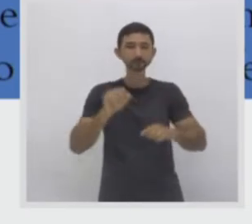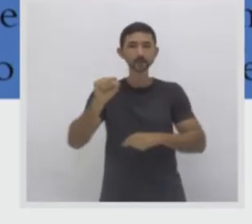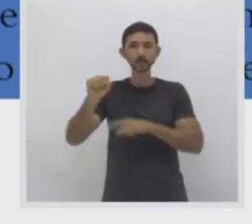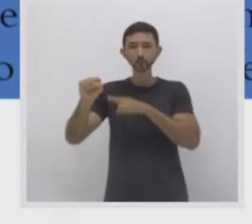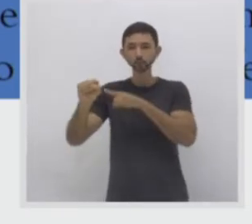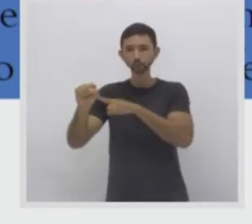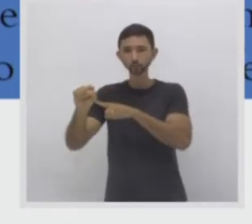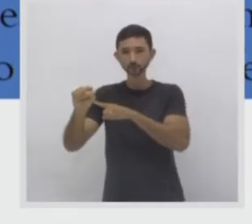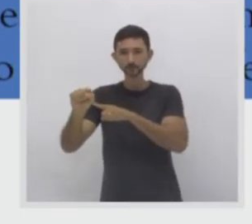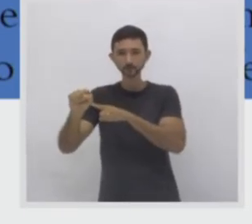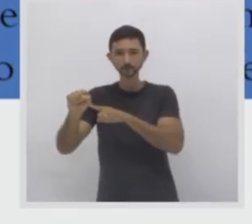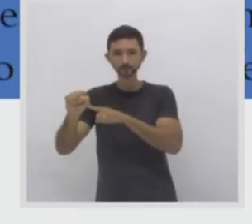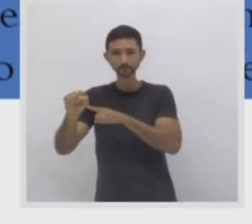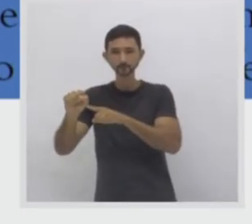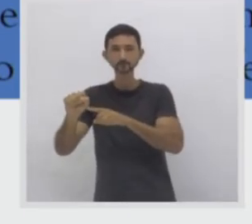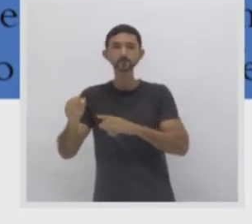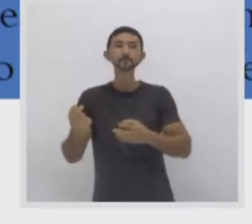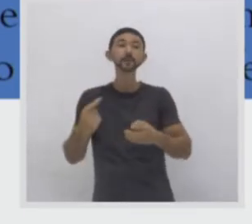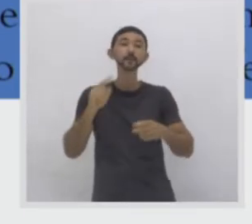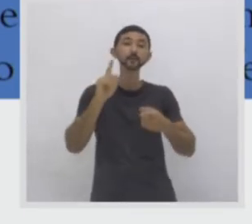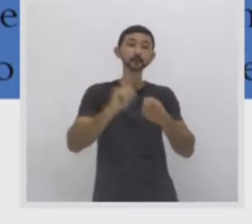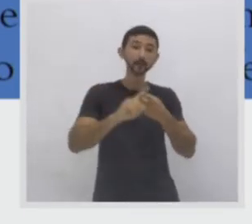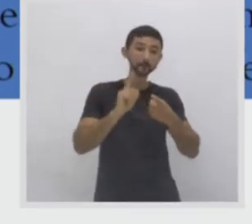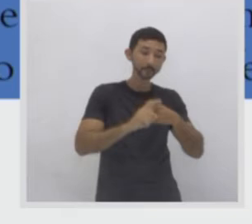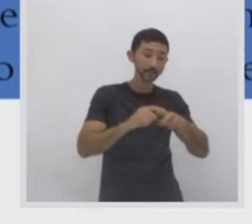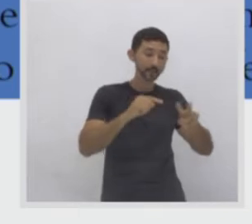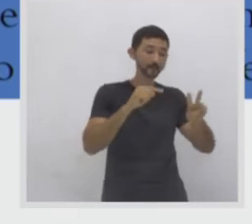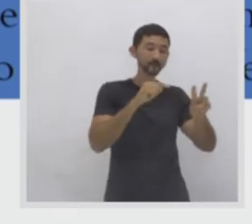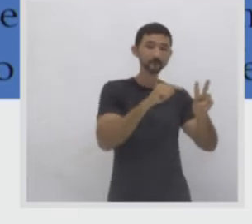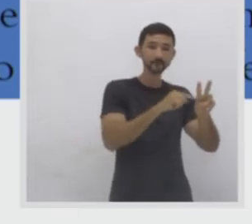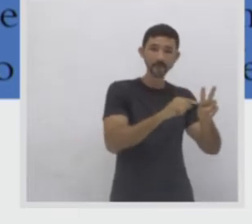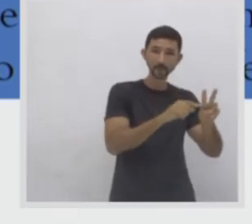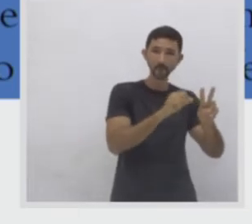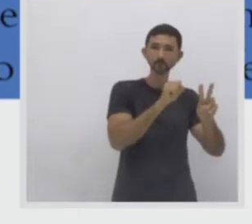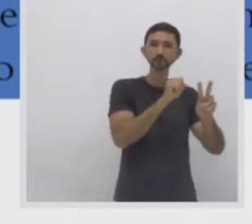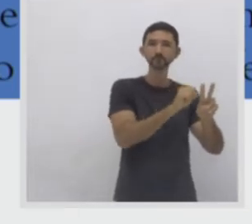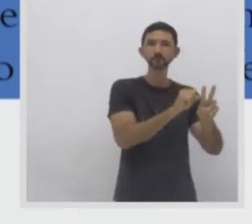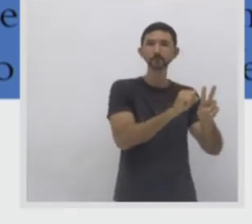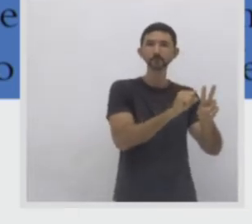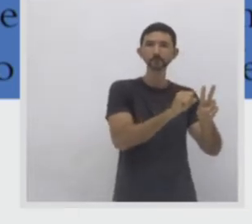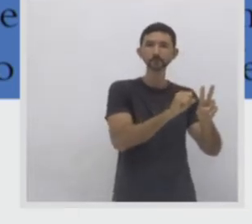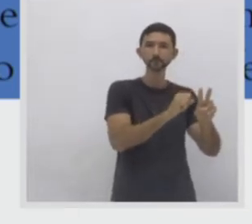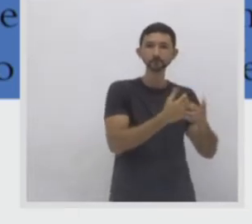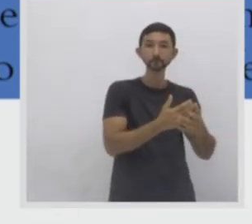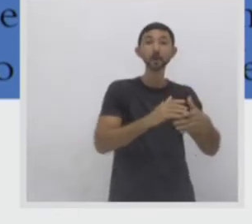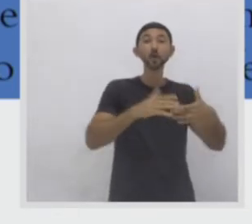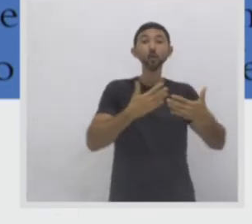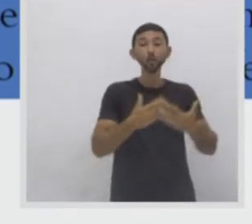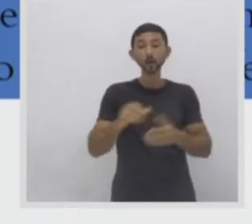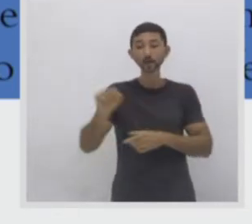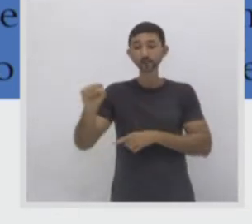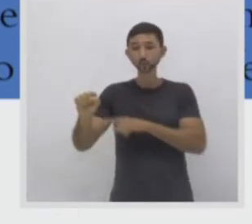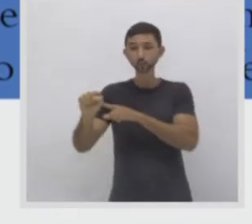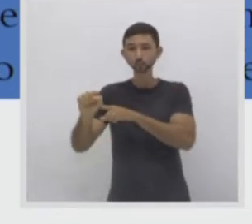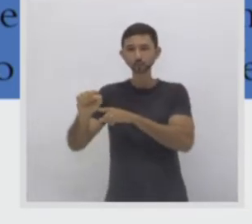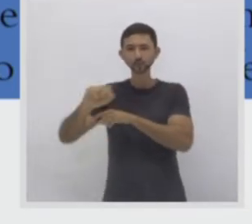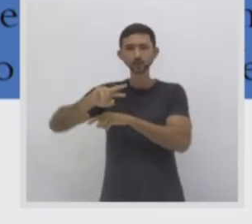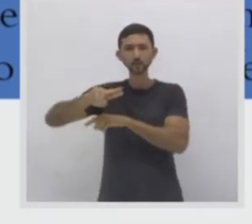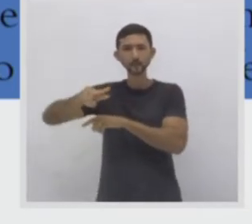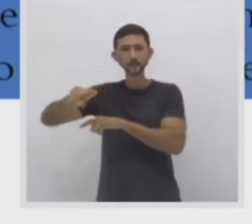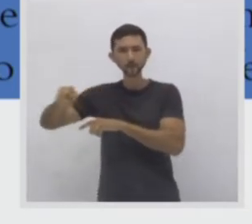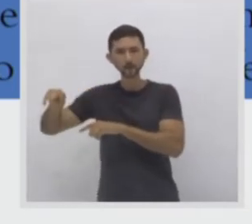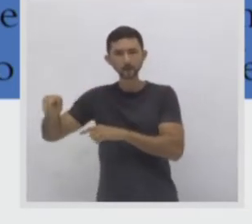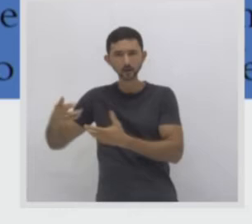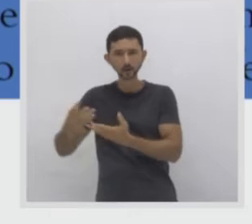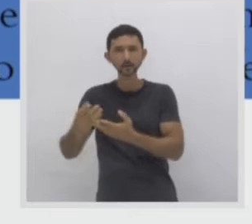no singular, eu vou colocar o meu verbo no singular. E quando o meu sujeito estiver no plural, o